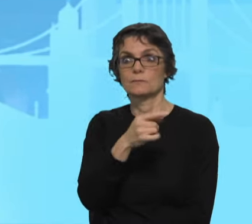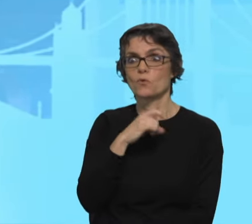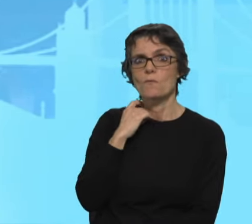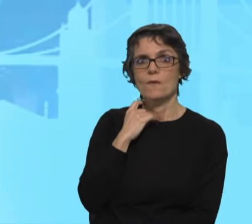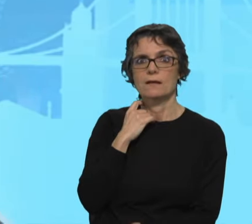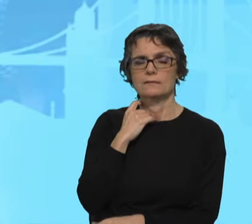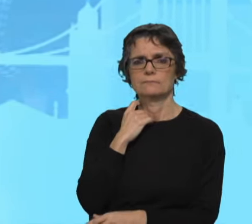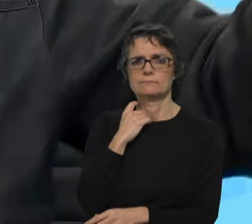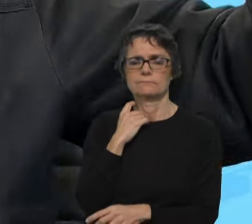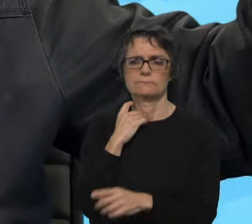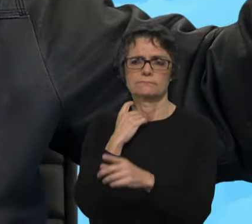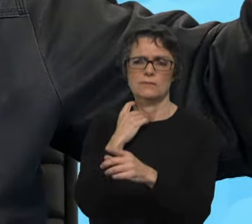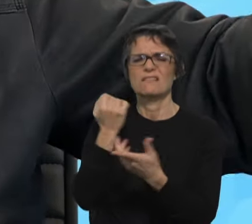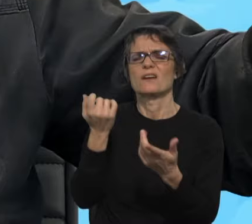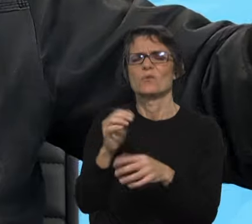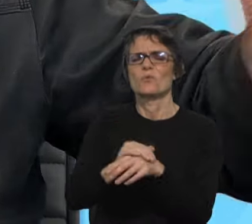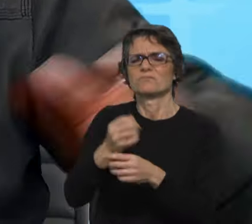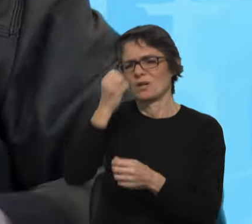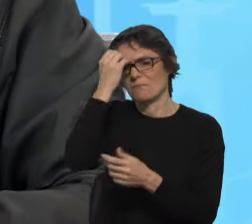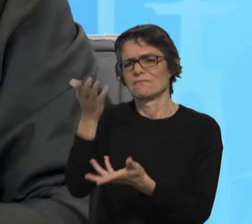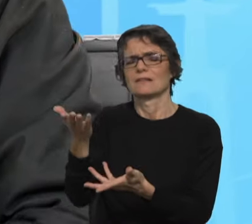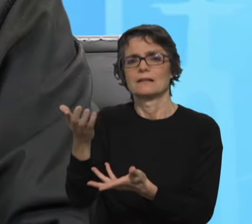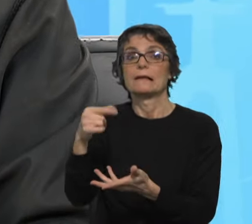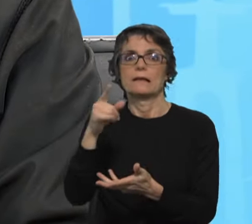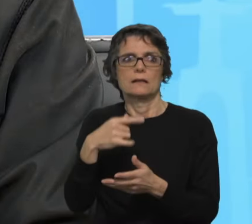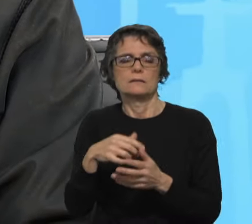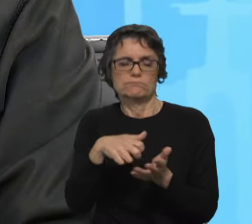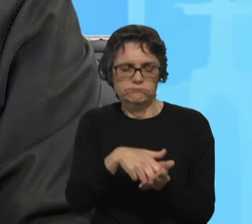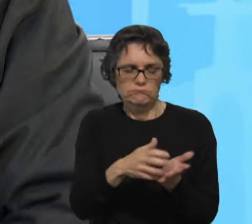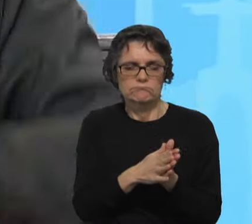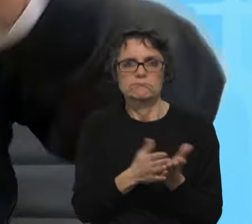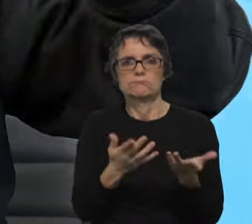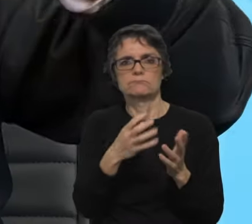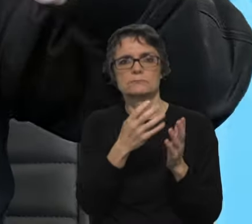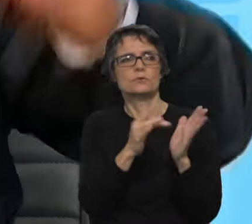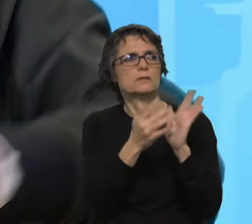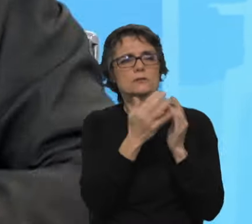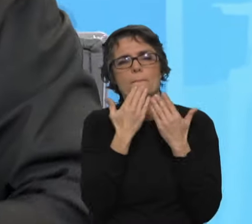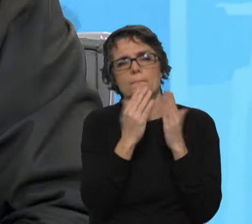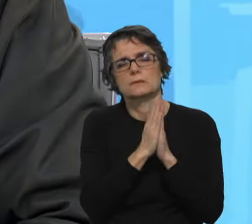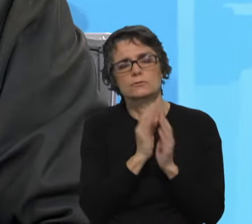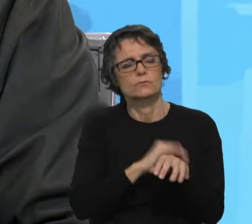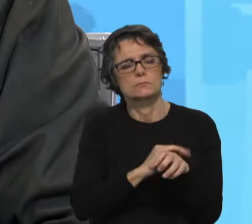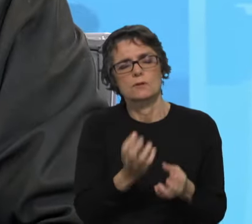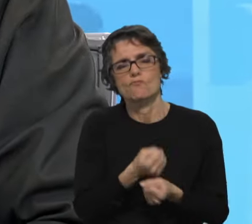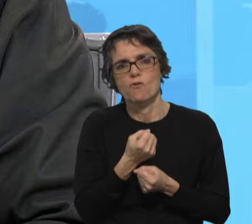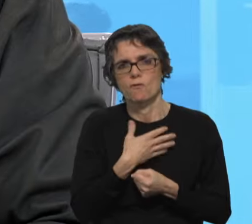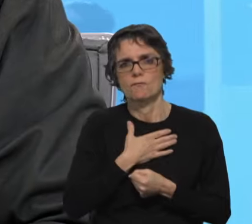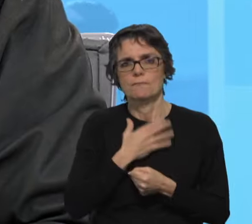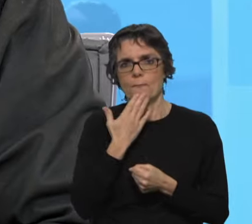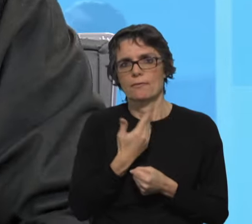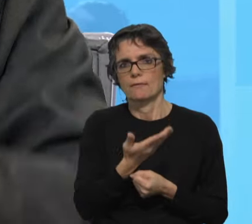num arrependimento e ela então corre para junto da da imagem de Cristo que que nesse